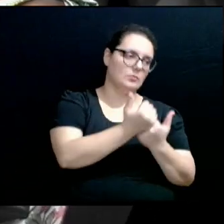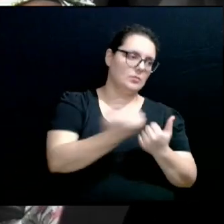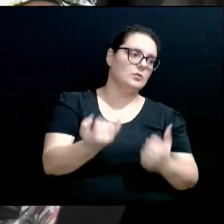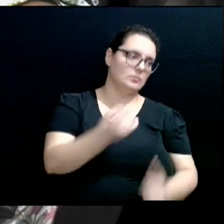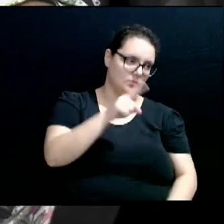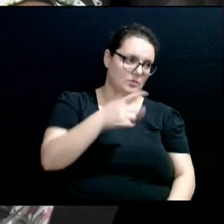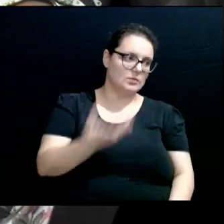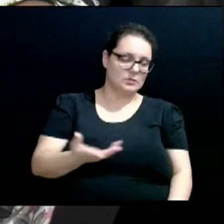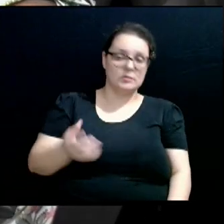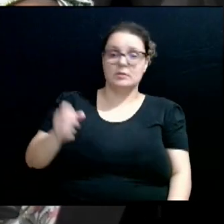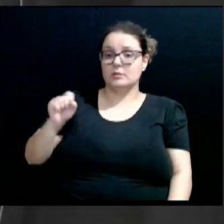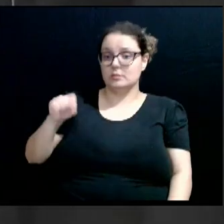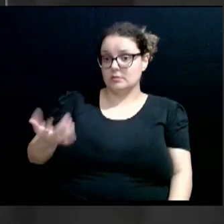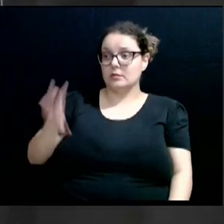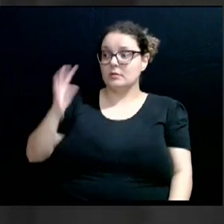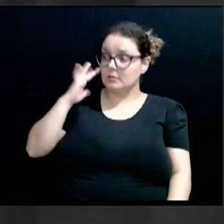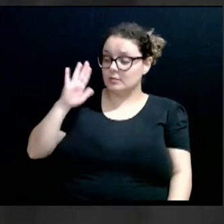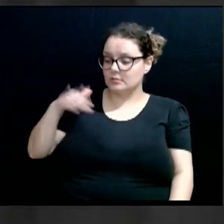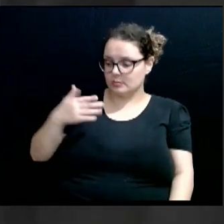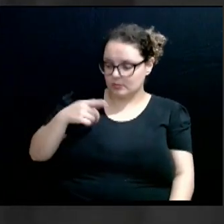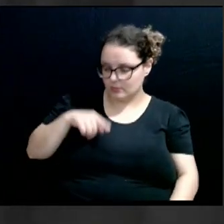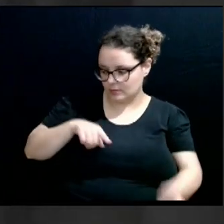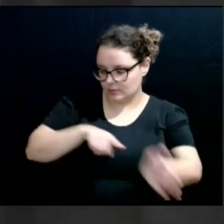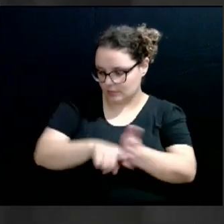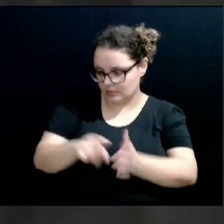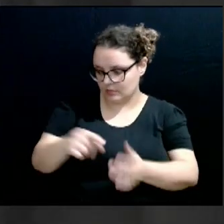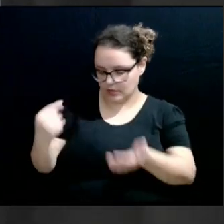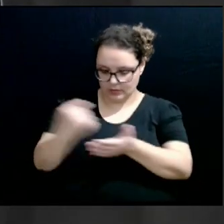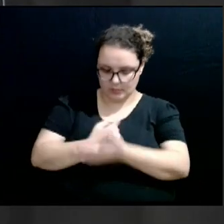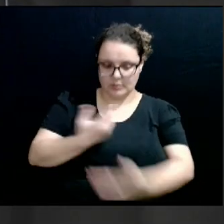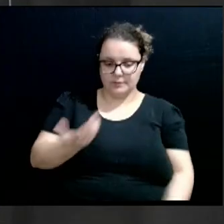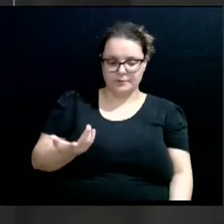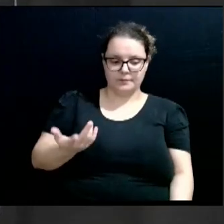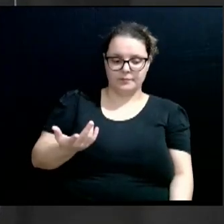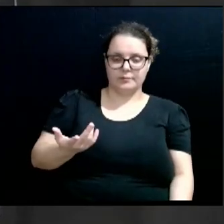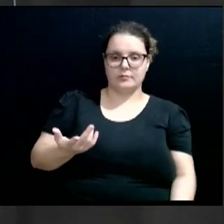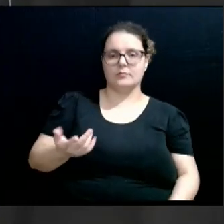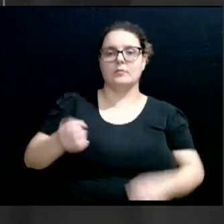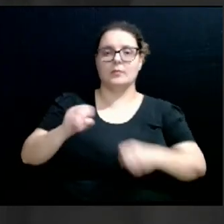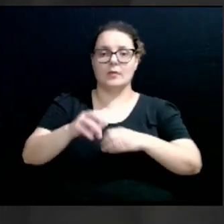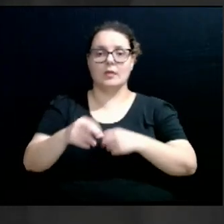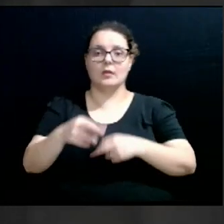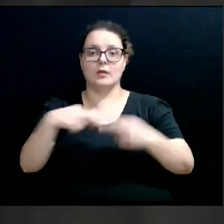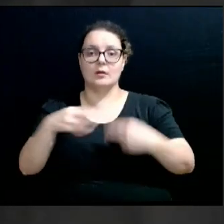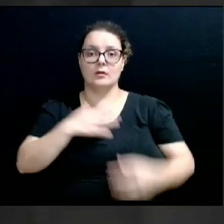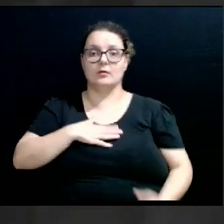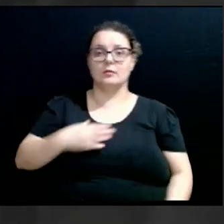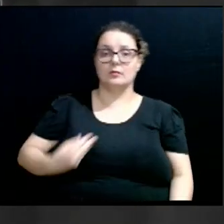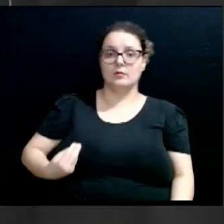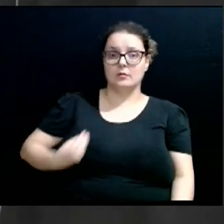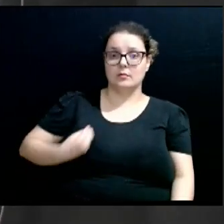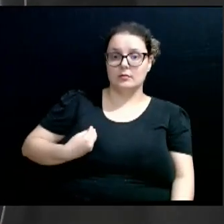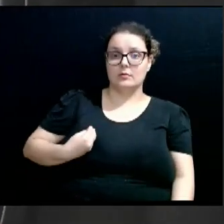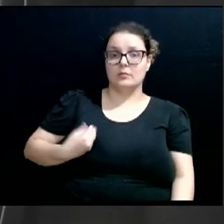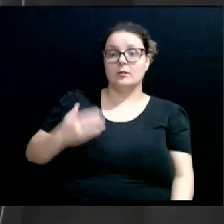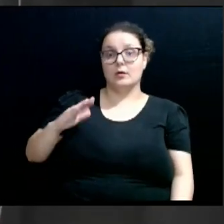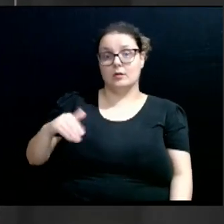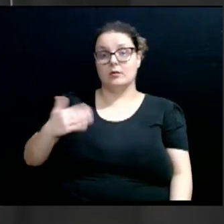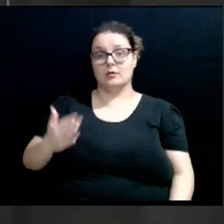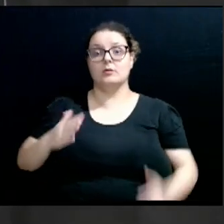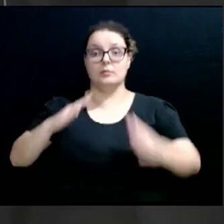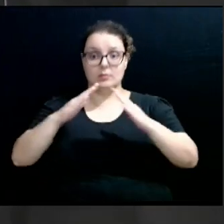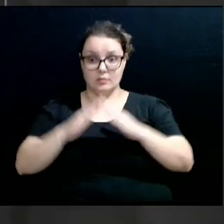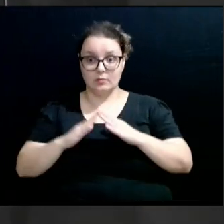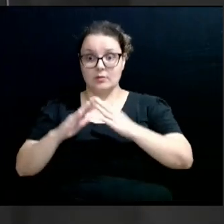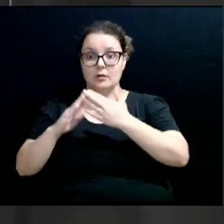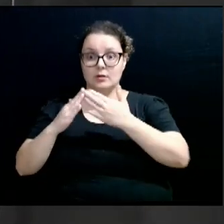Acho que quando você perguntou para mim se a educação tinha muito a ver com a minha vida, né? Quando eu vou morar na favela do Sítio dos Vianas, e